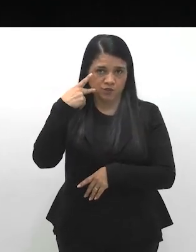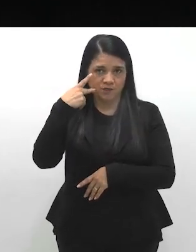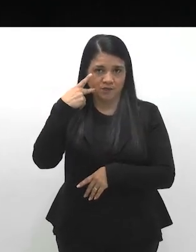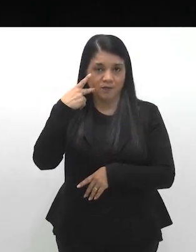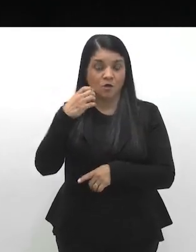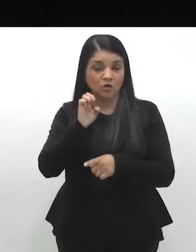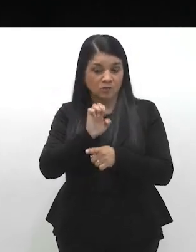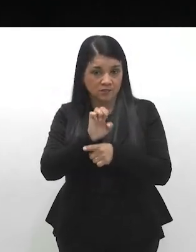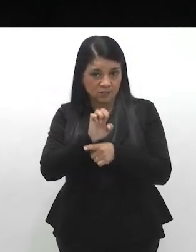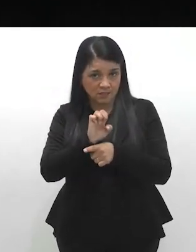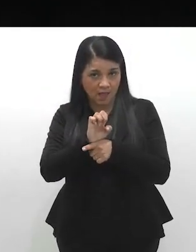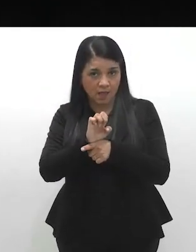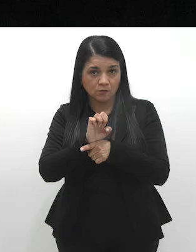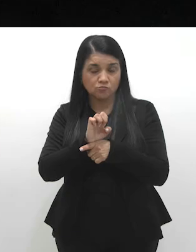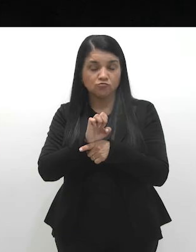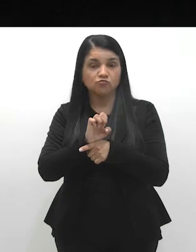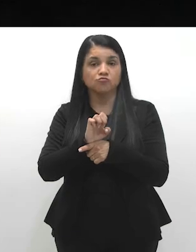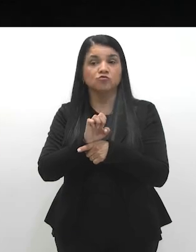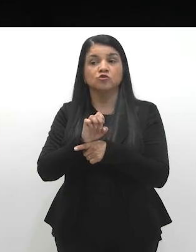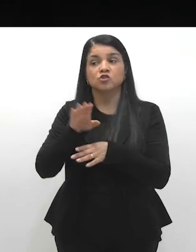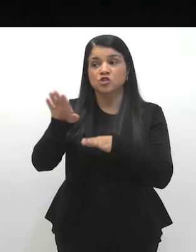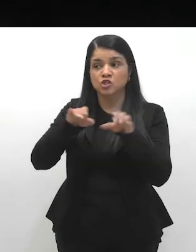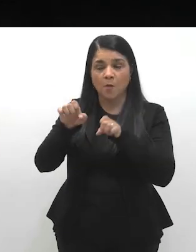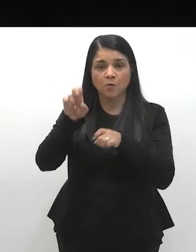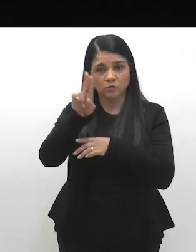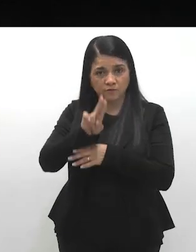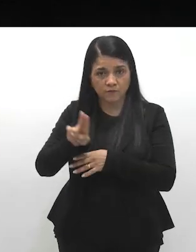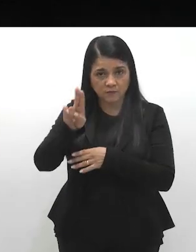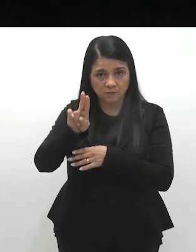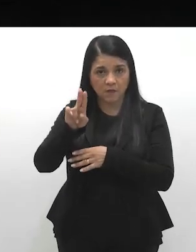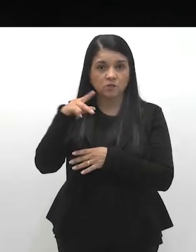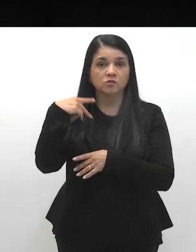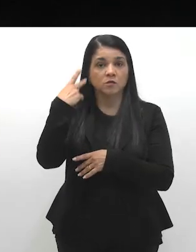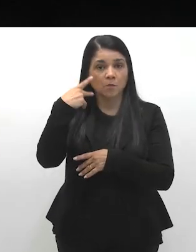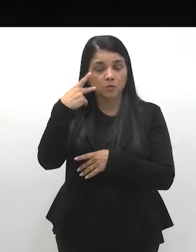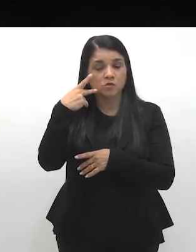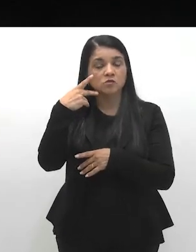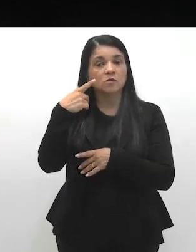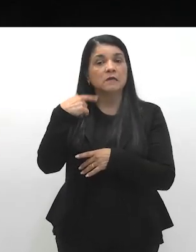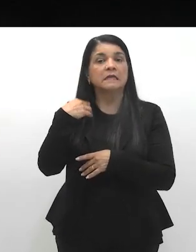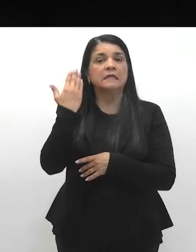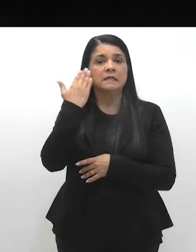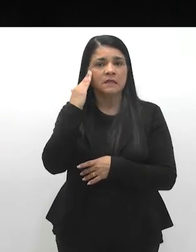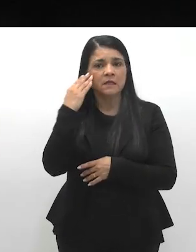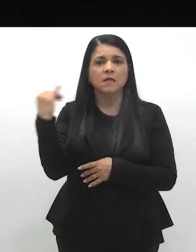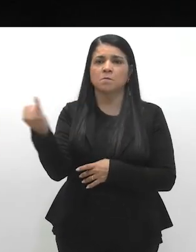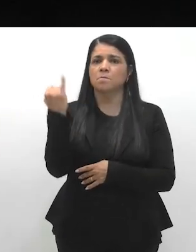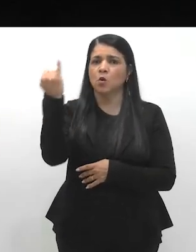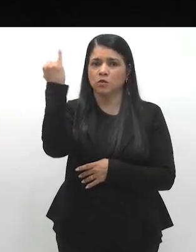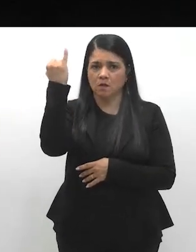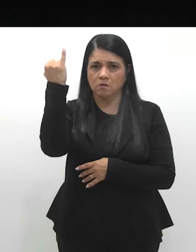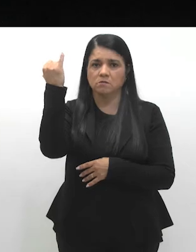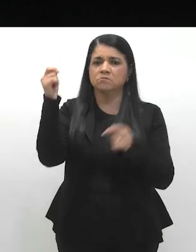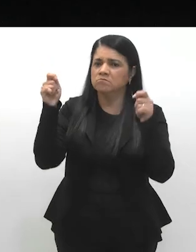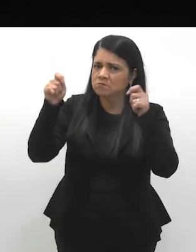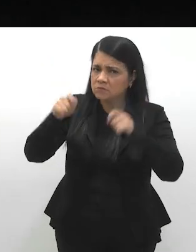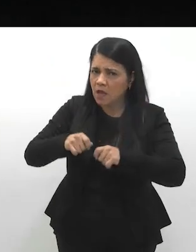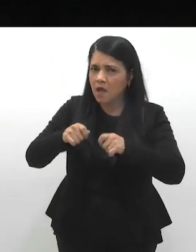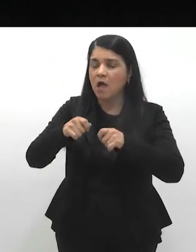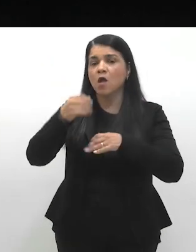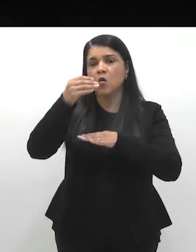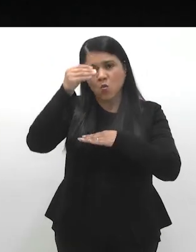falei, o Estado chamou as universidades para essas políticas e nós abraçamos essa política entendendo a importância que